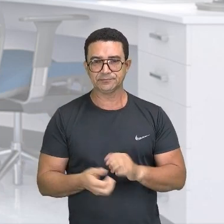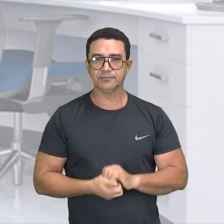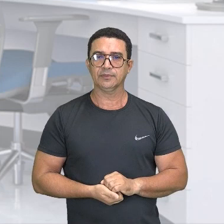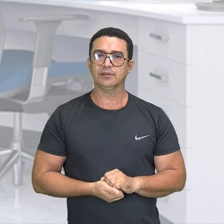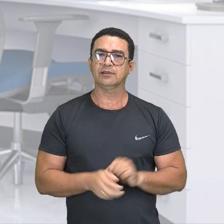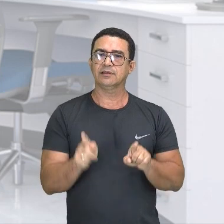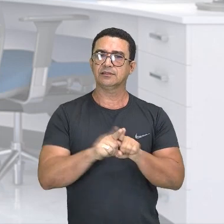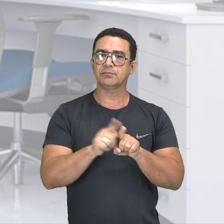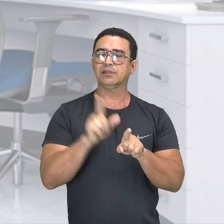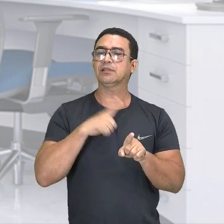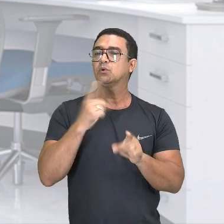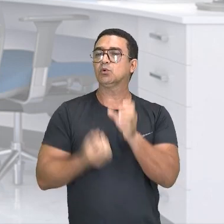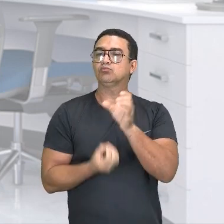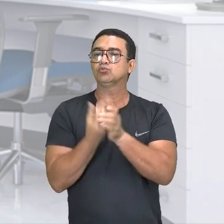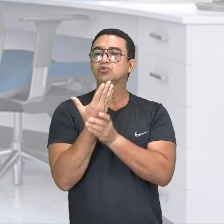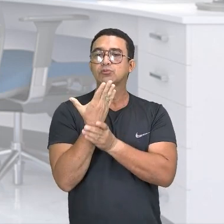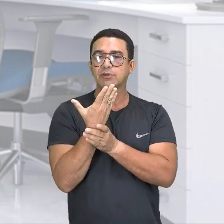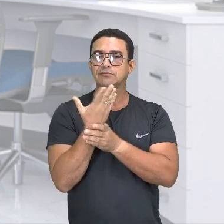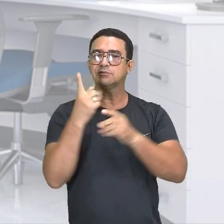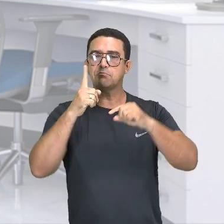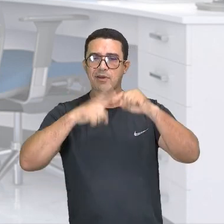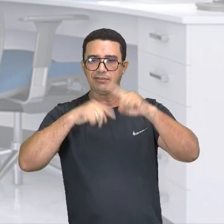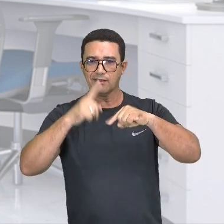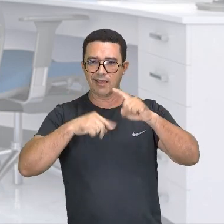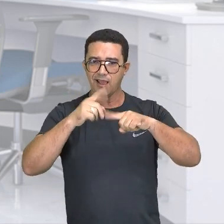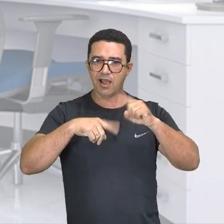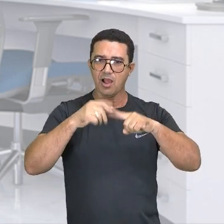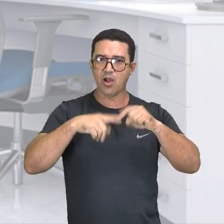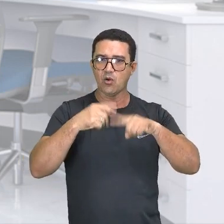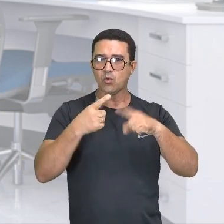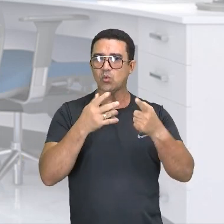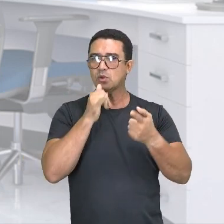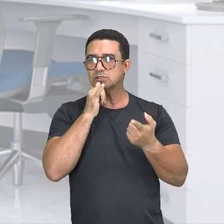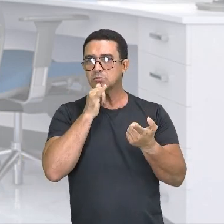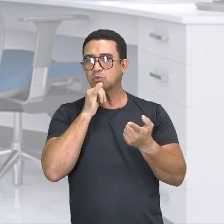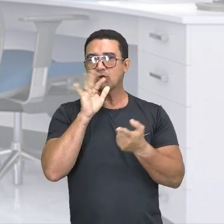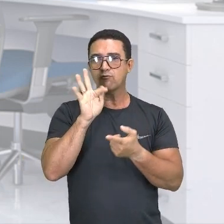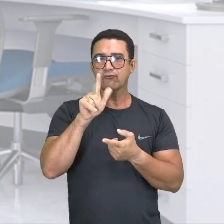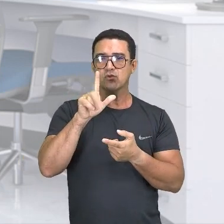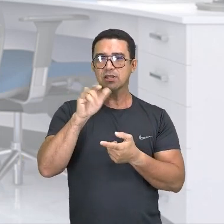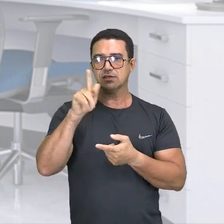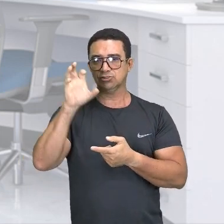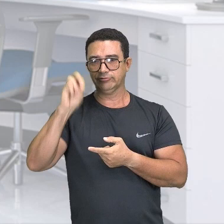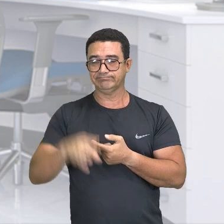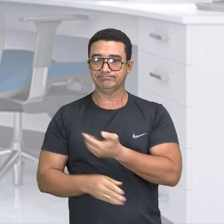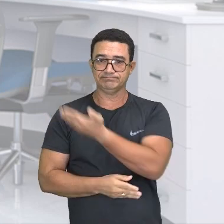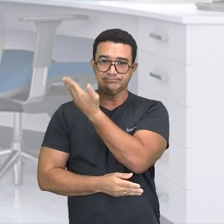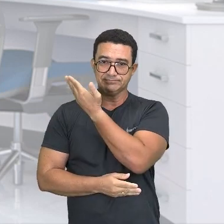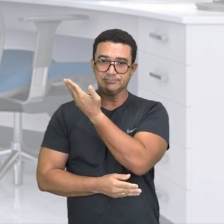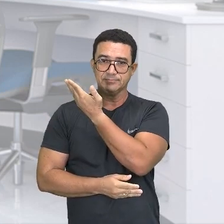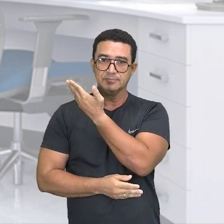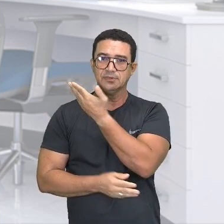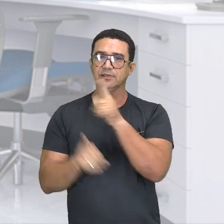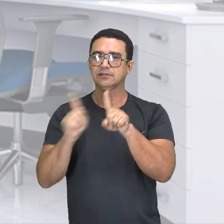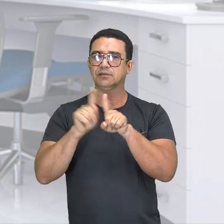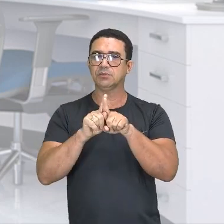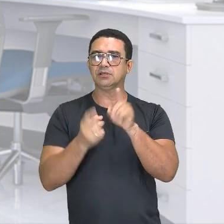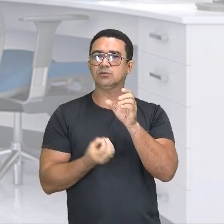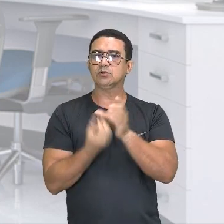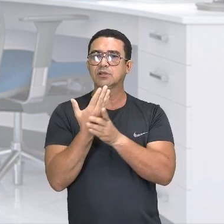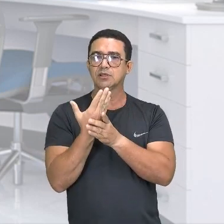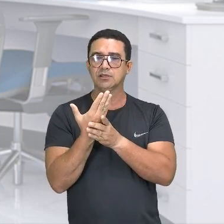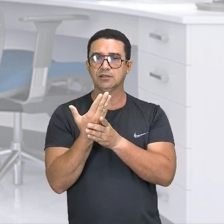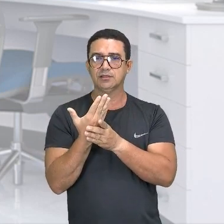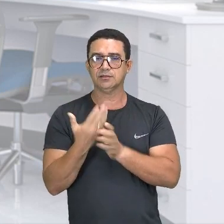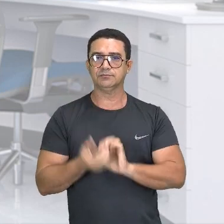ocorre a geração de materiais particulados, como a fuligem e a geração também aí, a